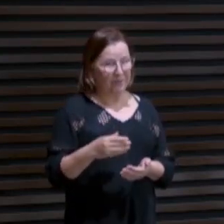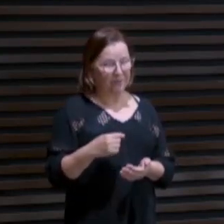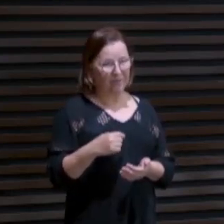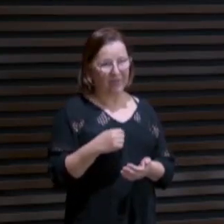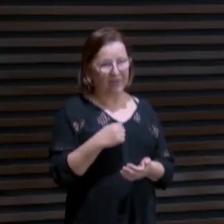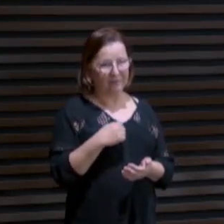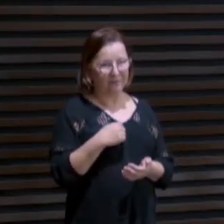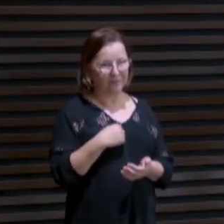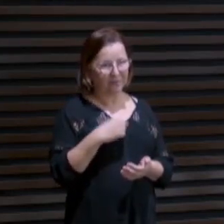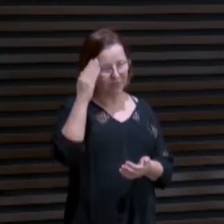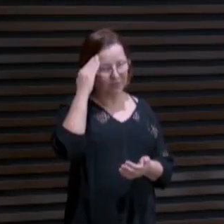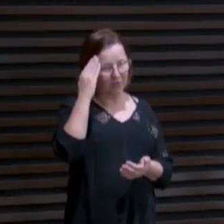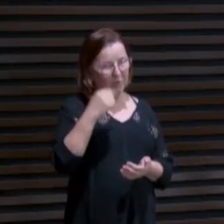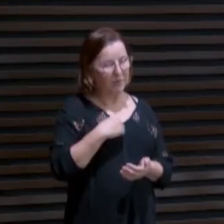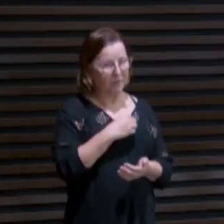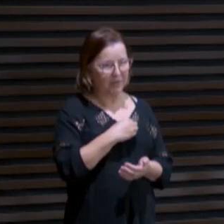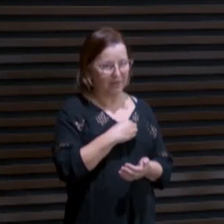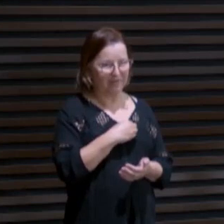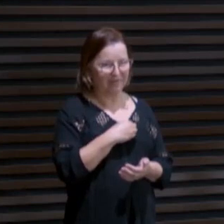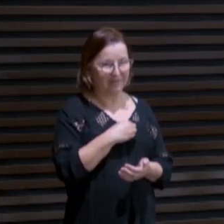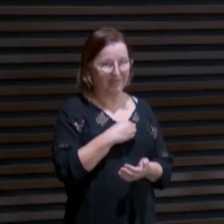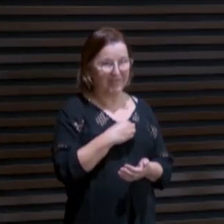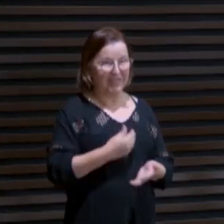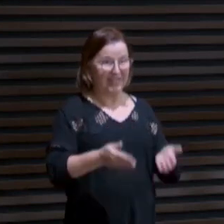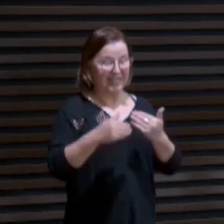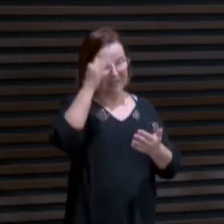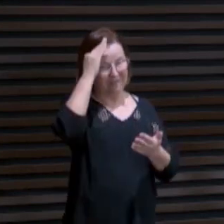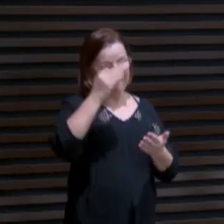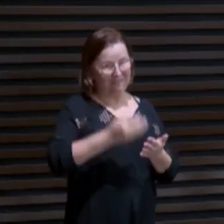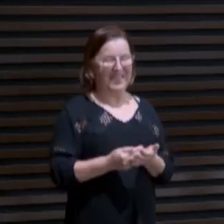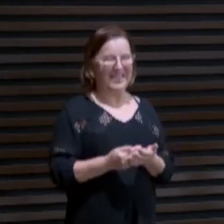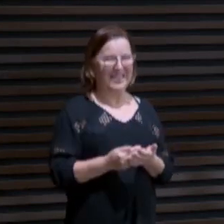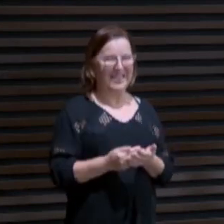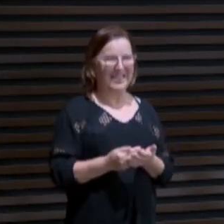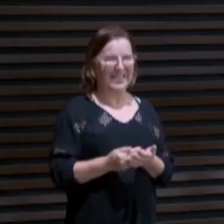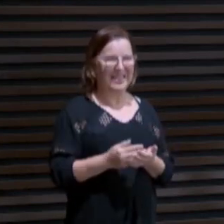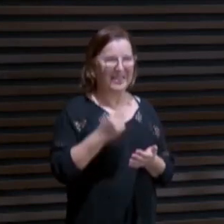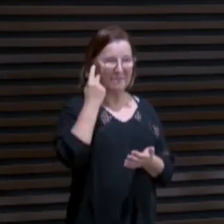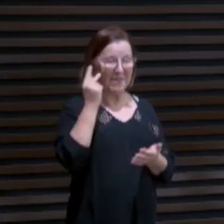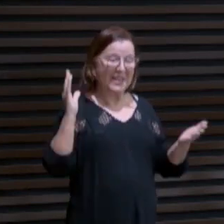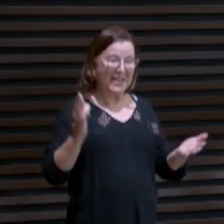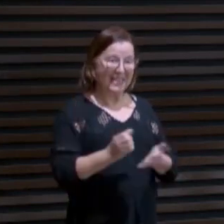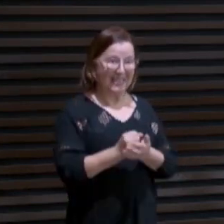fé, para que eu recebesse todo o efeito da obra de Deus em Cristo